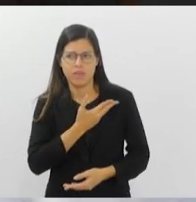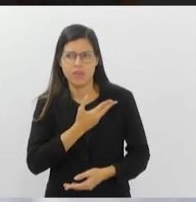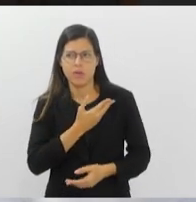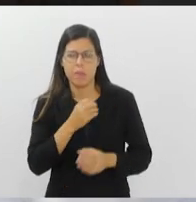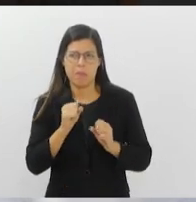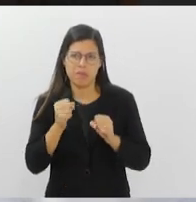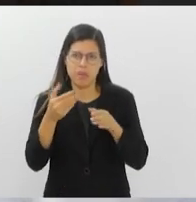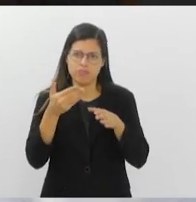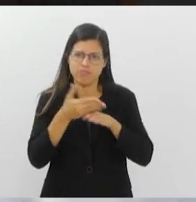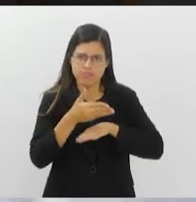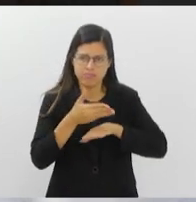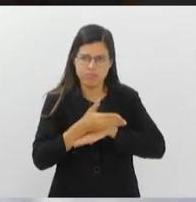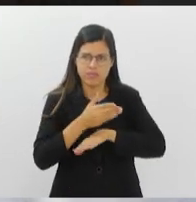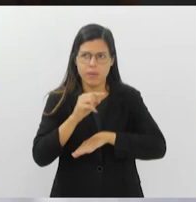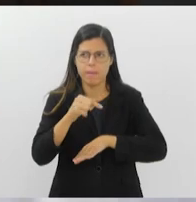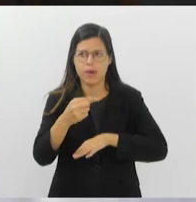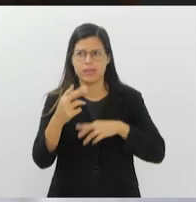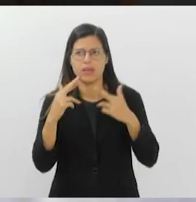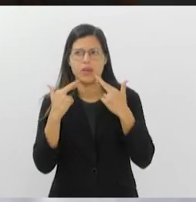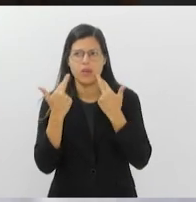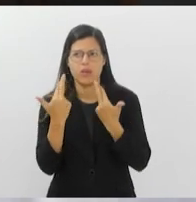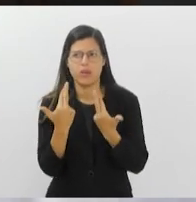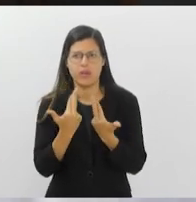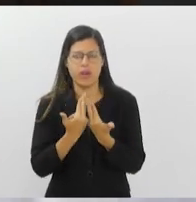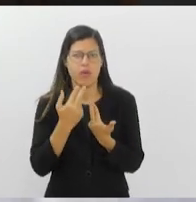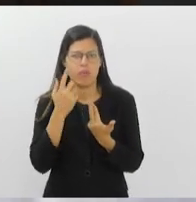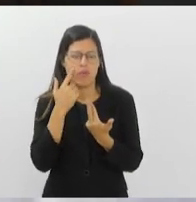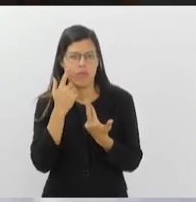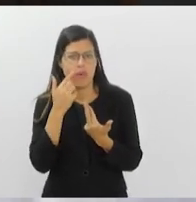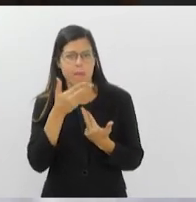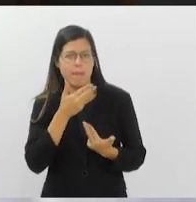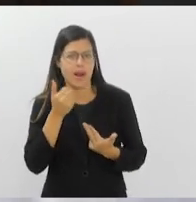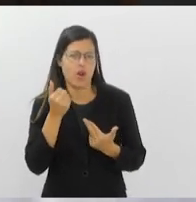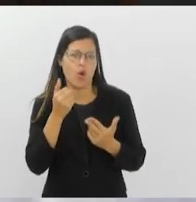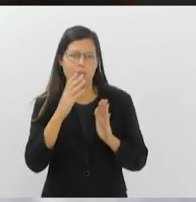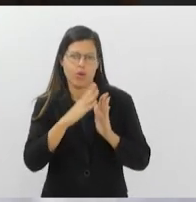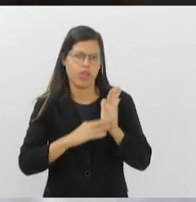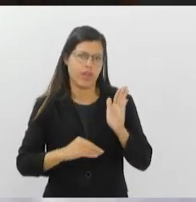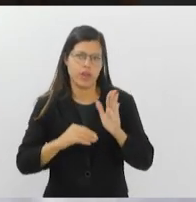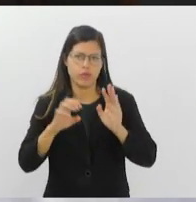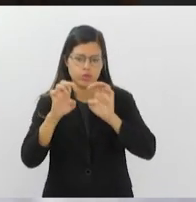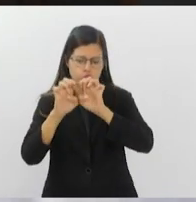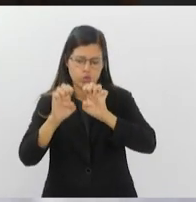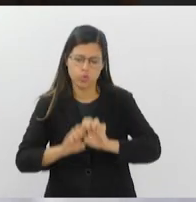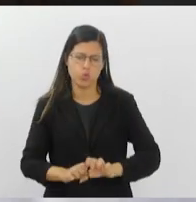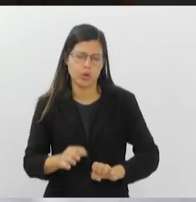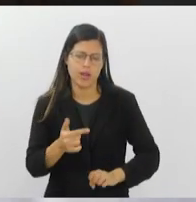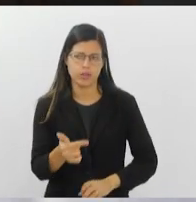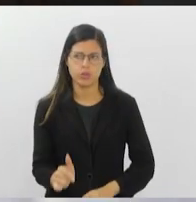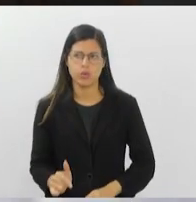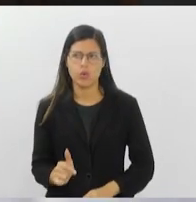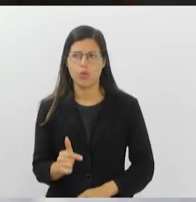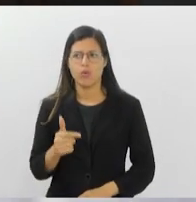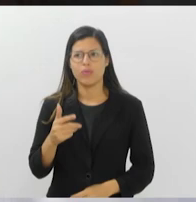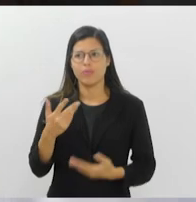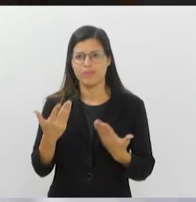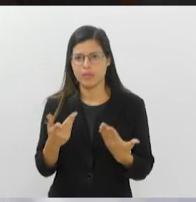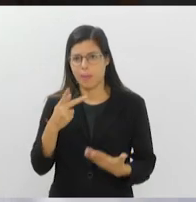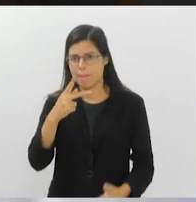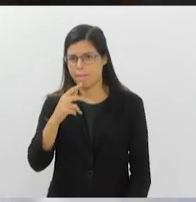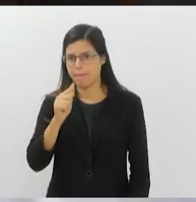reuniões, para a gente pensar e ver qual é o melhor formato e reestruturar. Então, Patrícia, eu sei que não foi uma tarefa